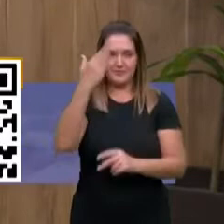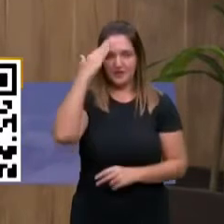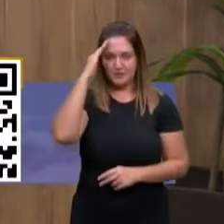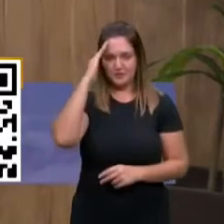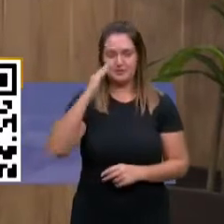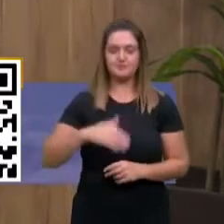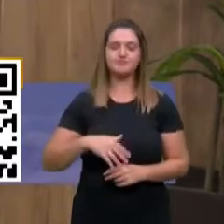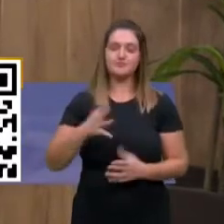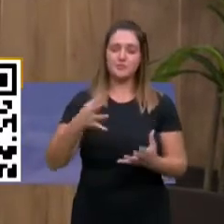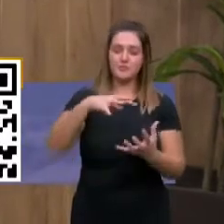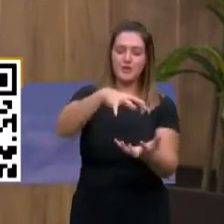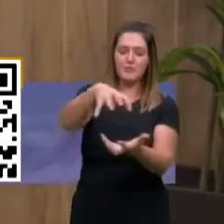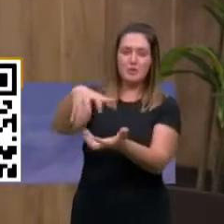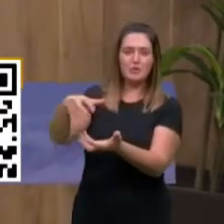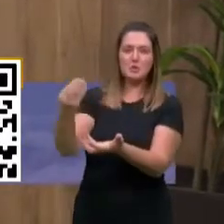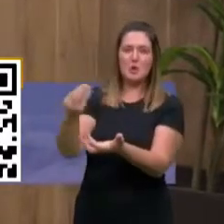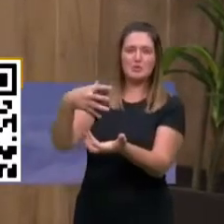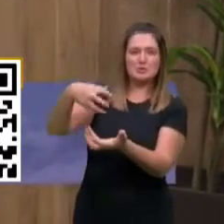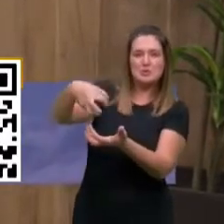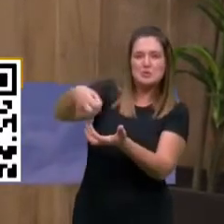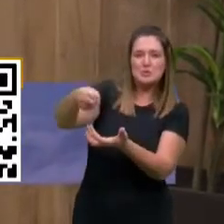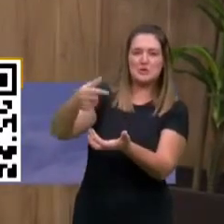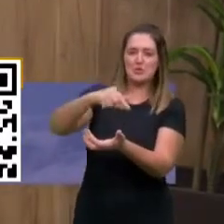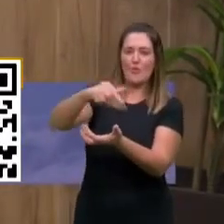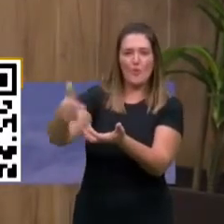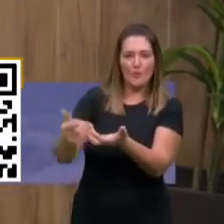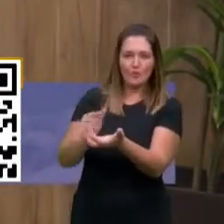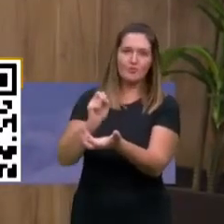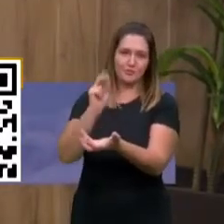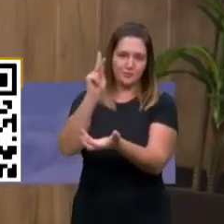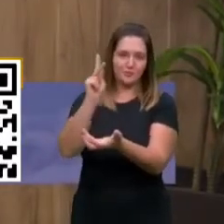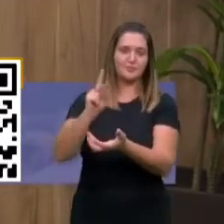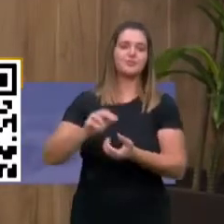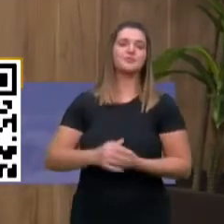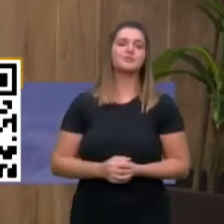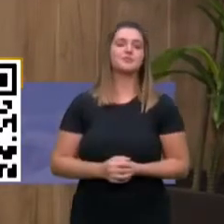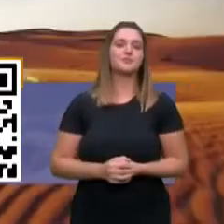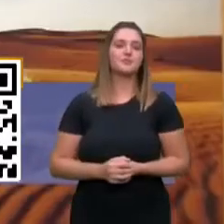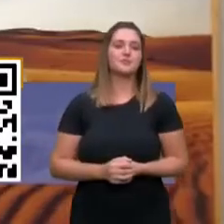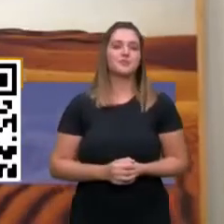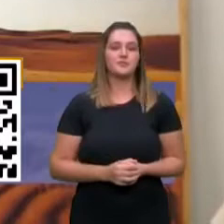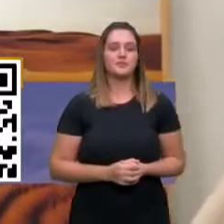você agora entendeu a condição da Terra e o que vai acontecer no céu durante o milênio.